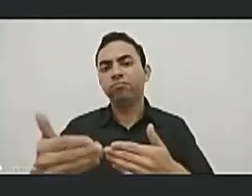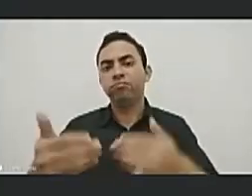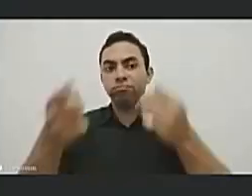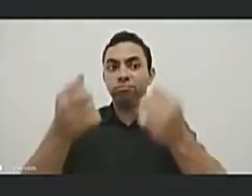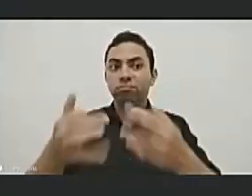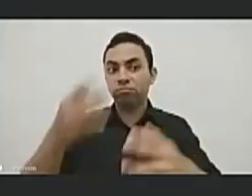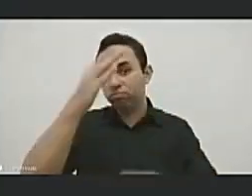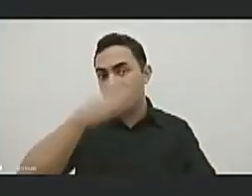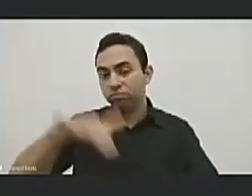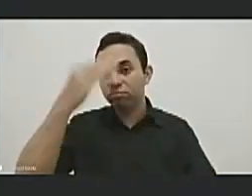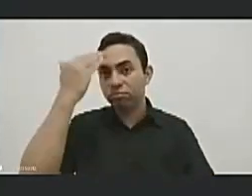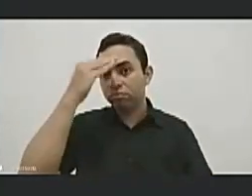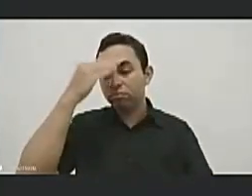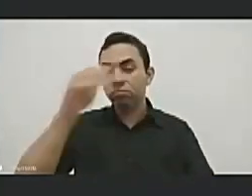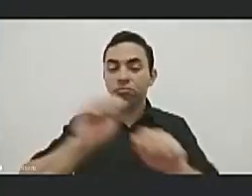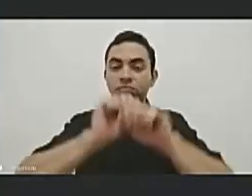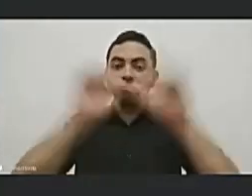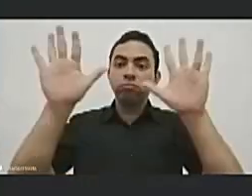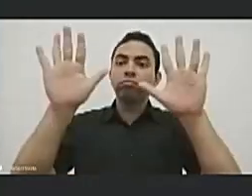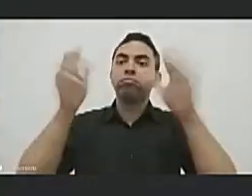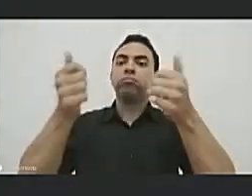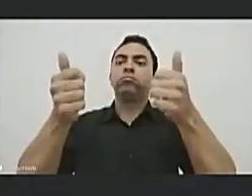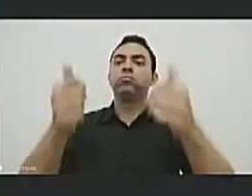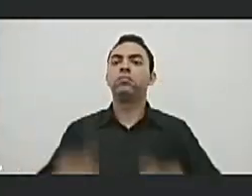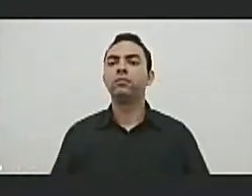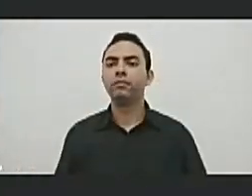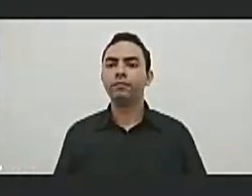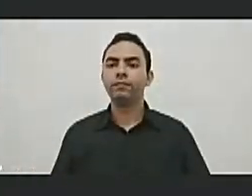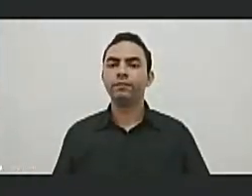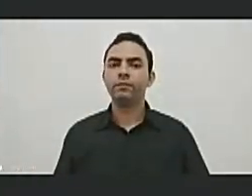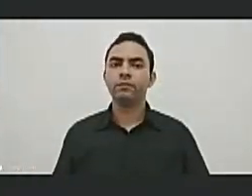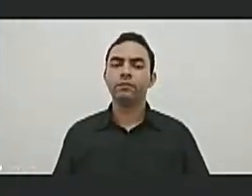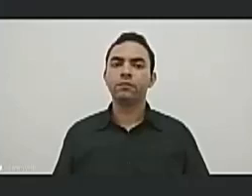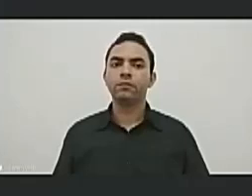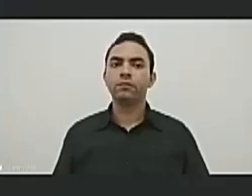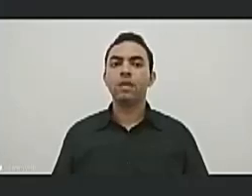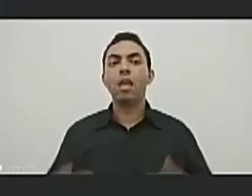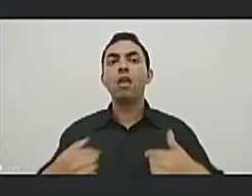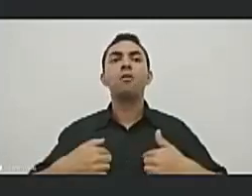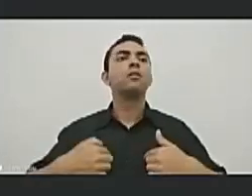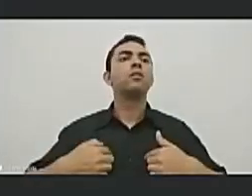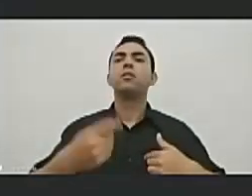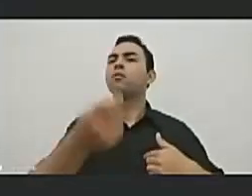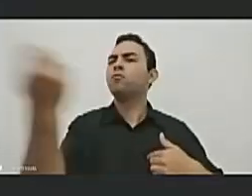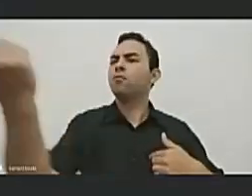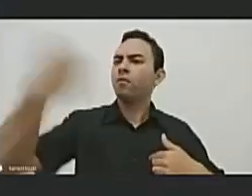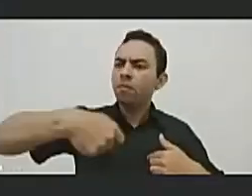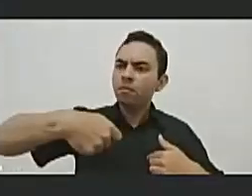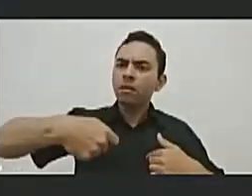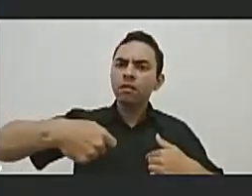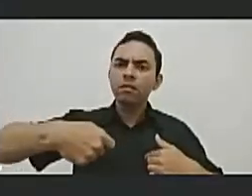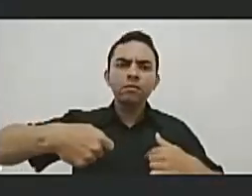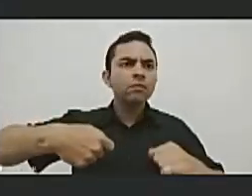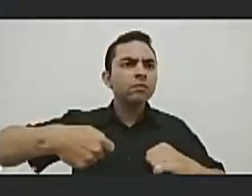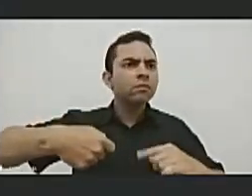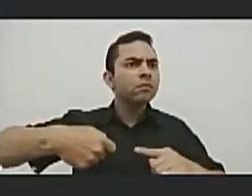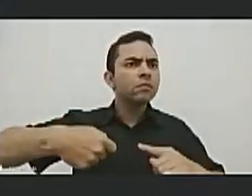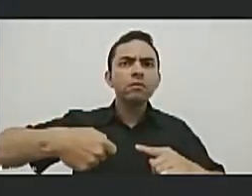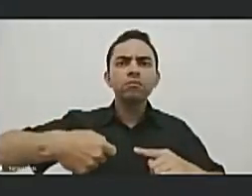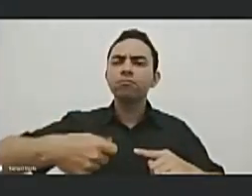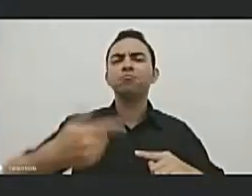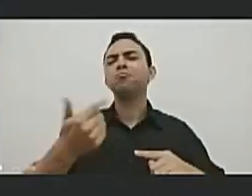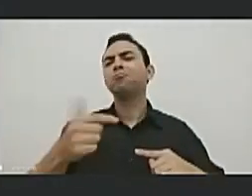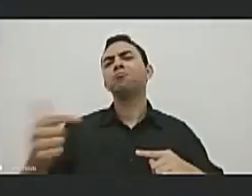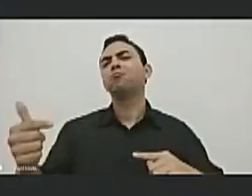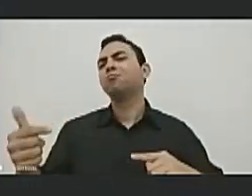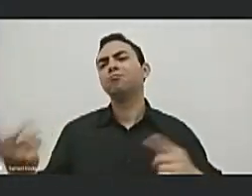falado eu não preciso disso eu não ganho não sou Cargo comissionado eu não tenho